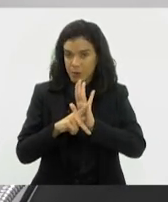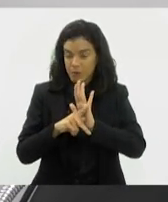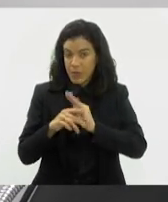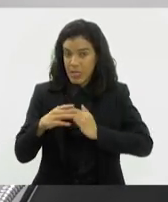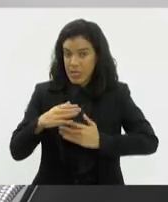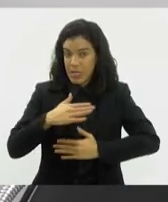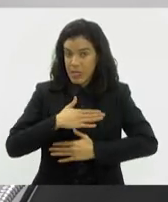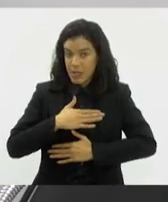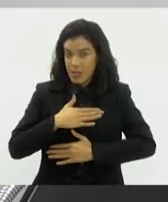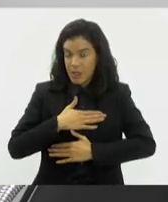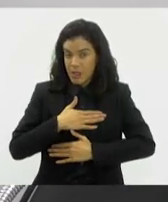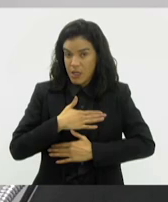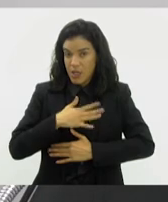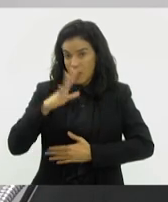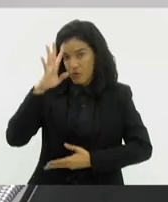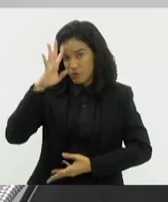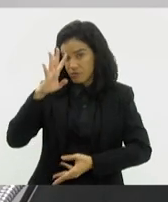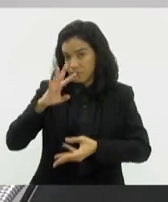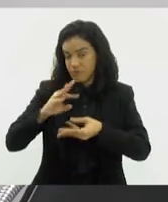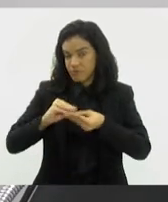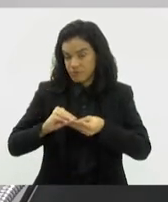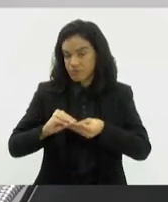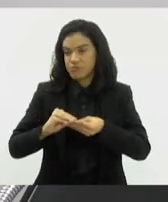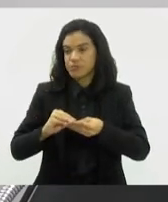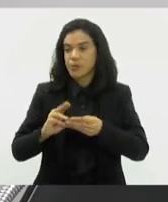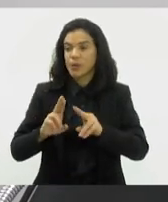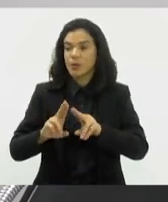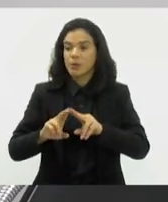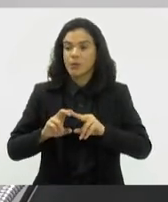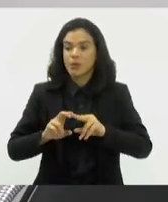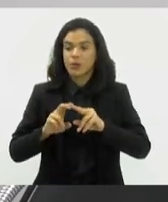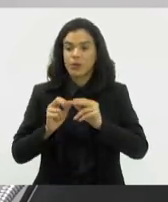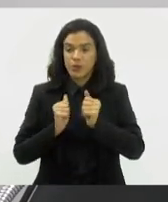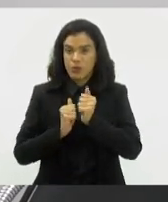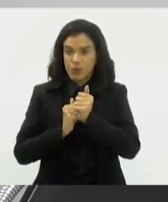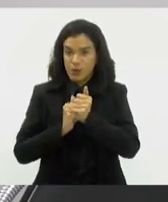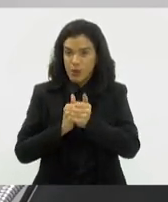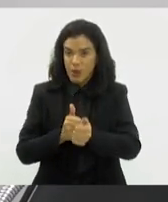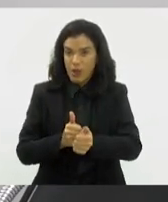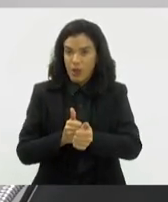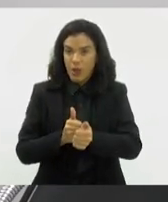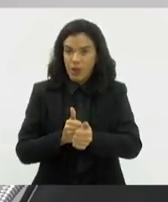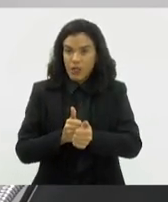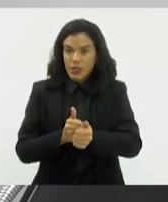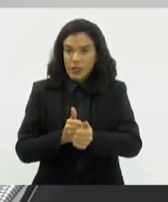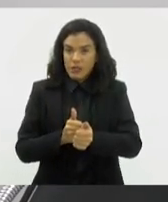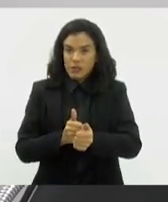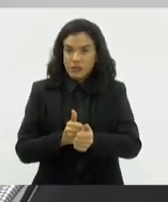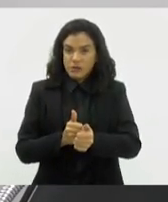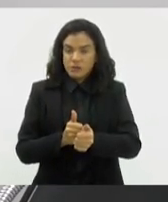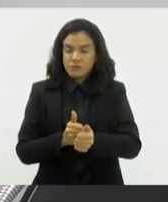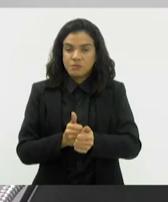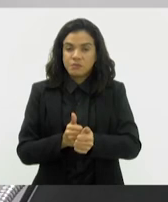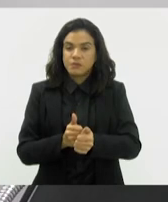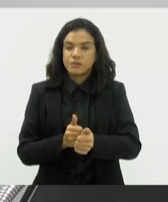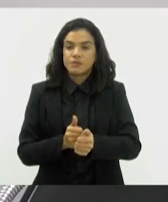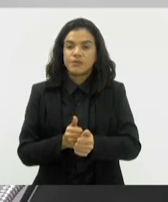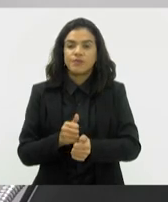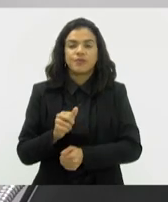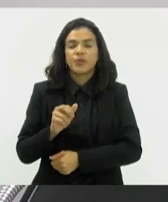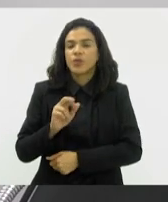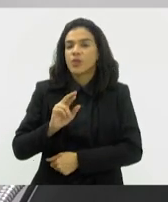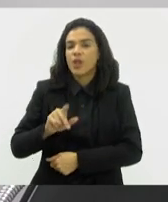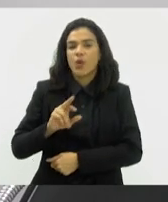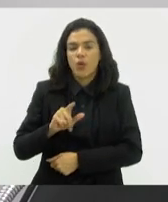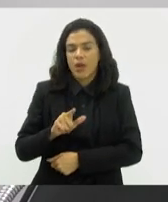Eu concluo, deputado Carminho, que por isso eu estou acompanhando, que isto não é um